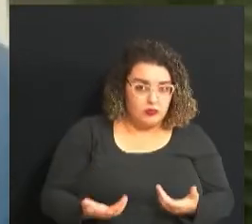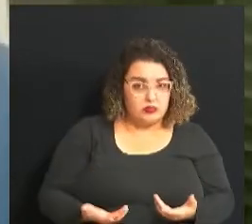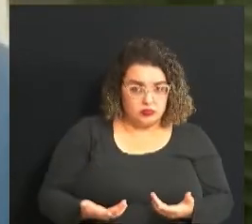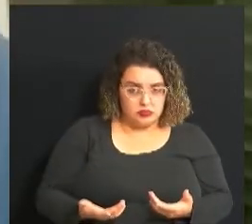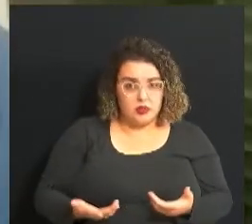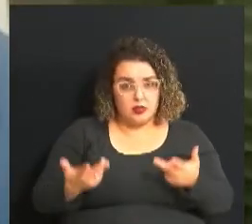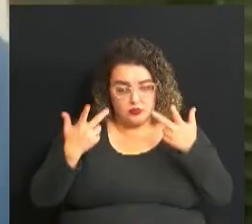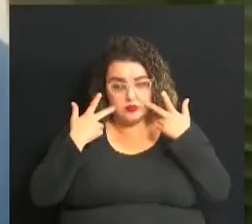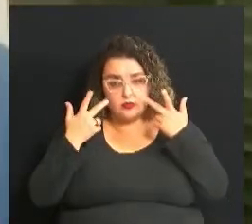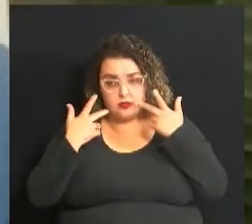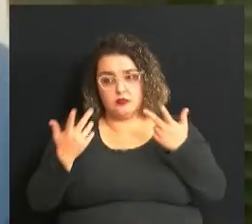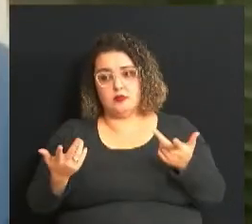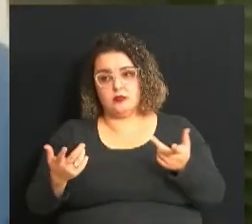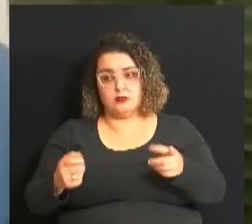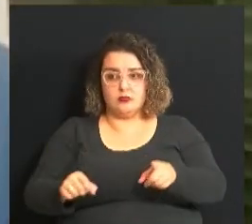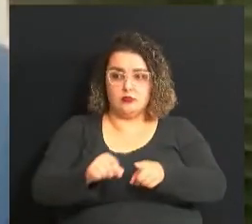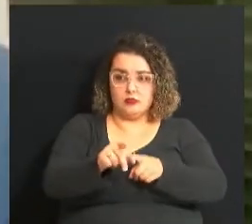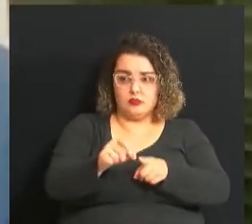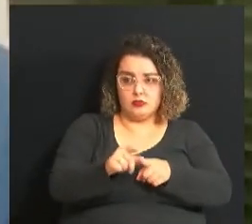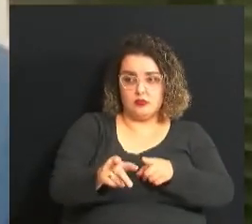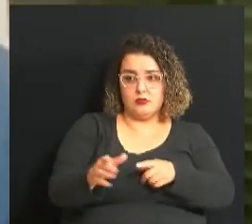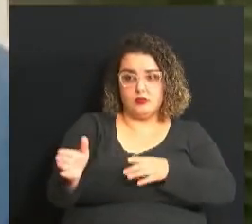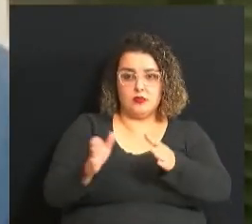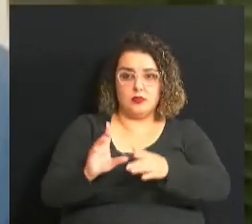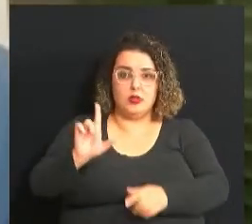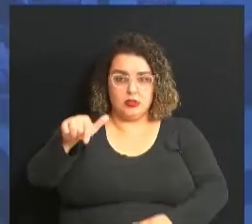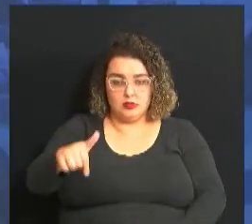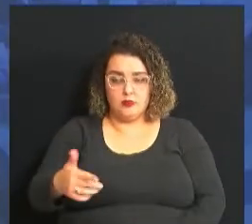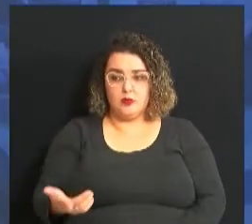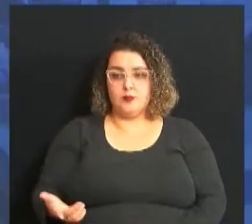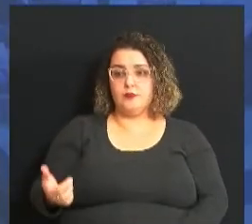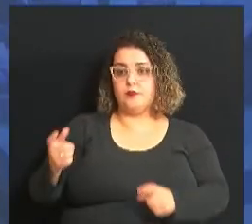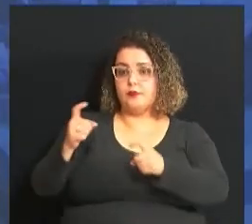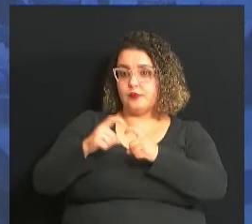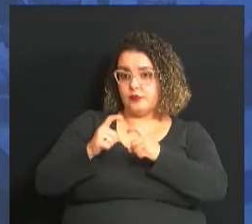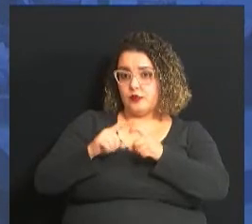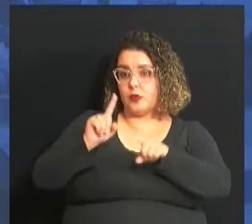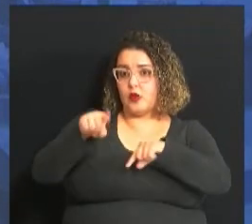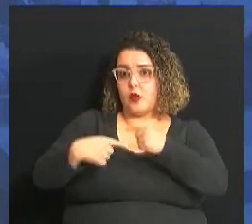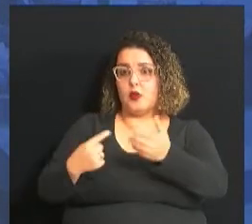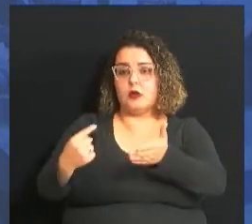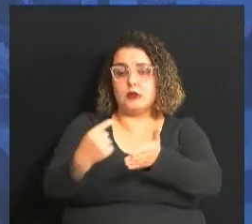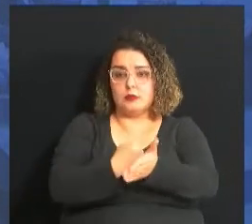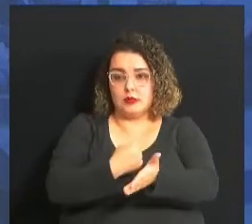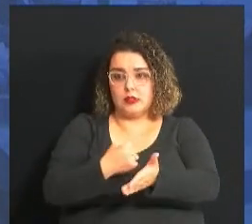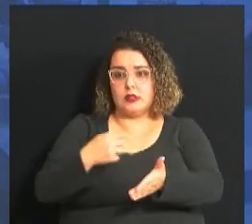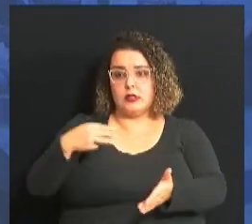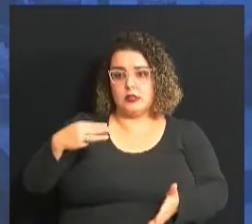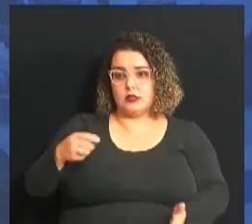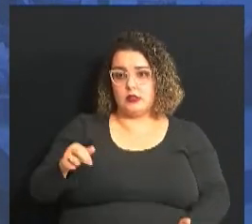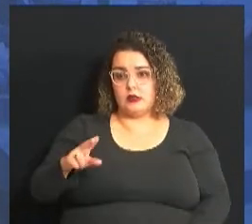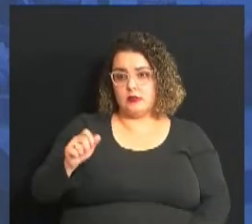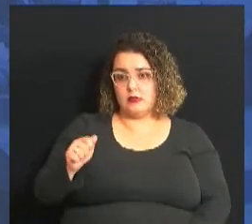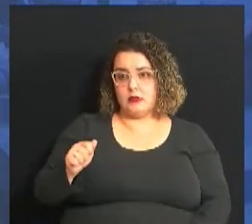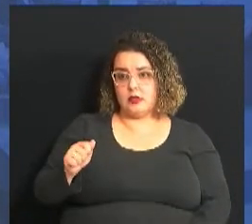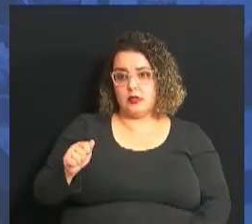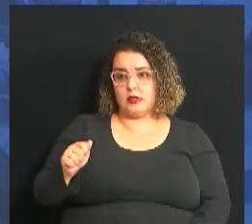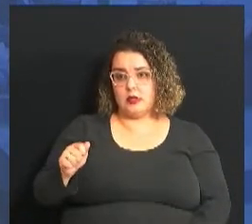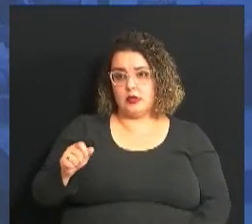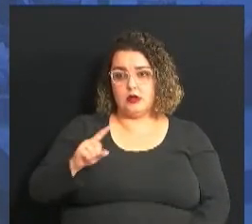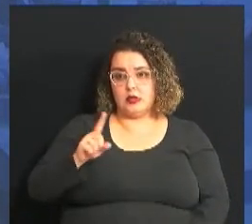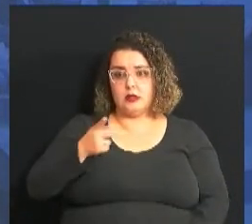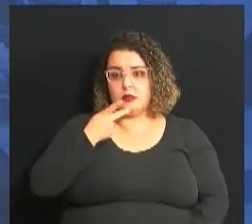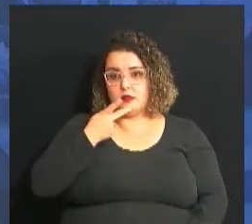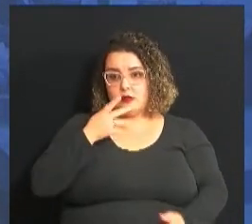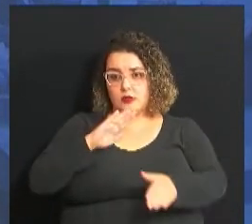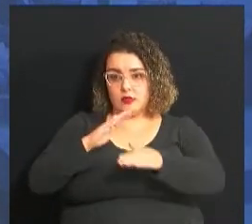ser utilizado numa eventualidade. Doutor, outra pergunta aqui, ela é da Mara, ela não se identifica, não fala o bairro, né? Não